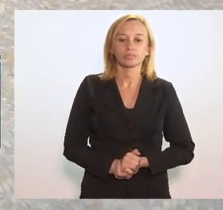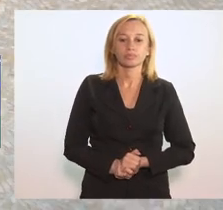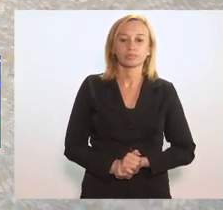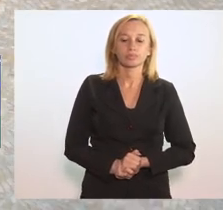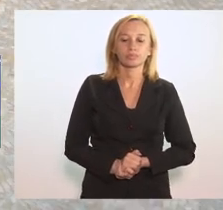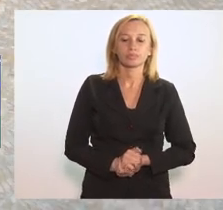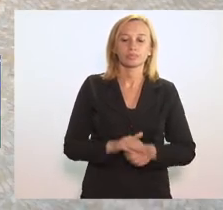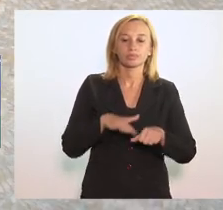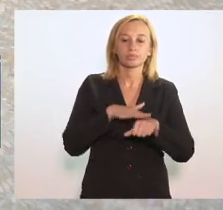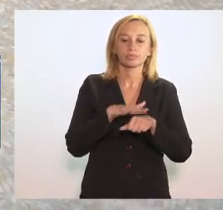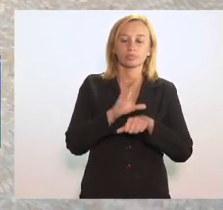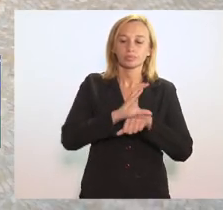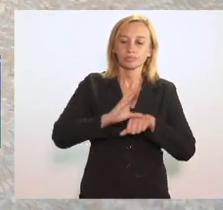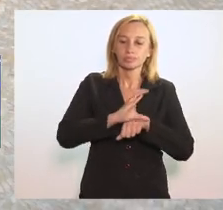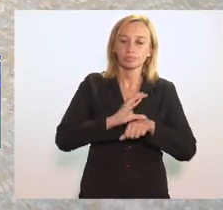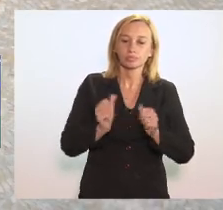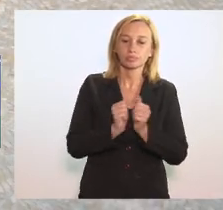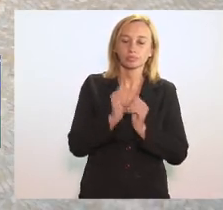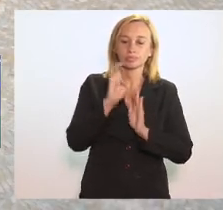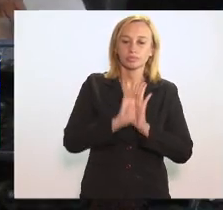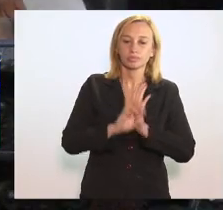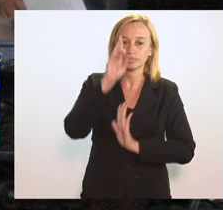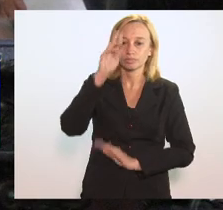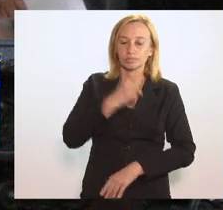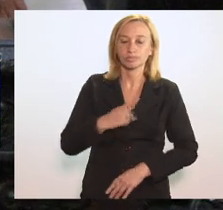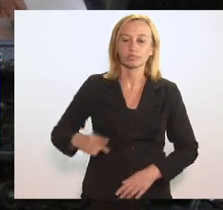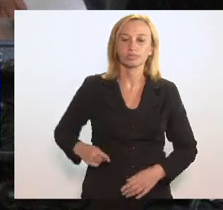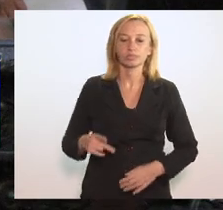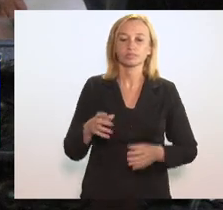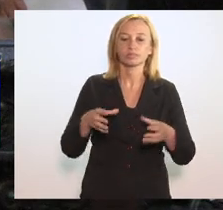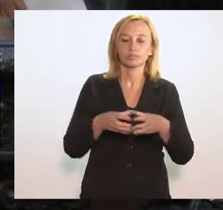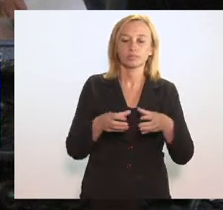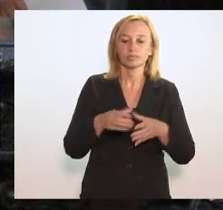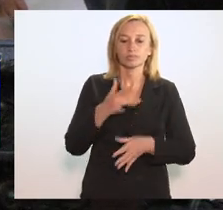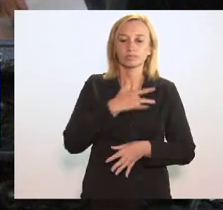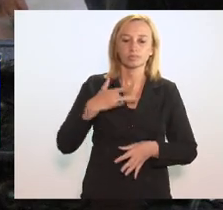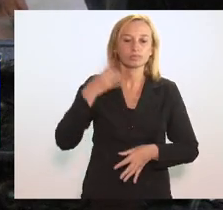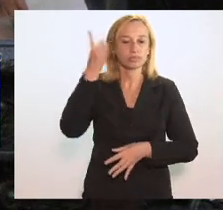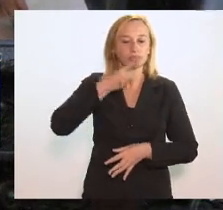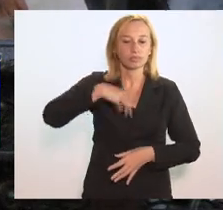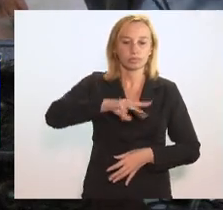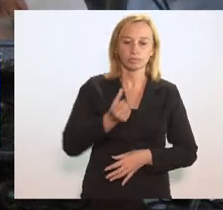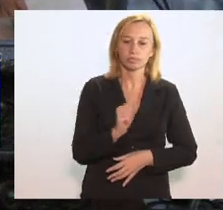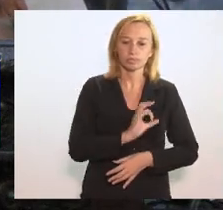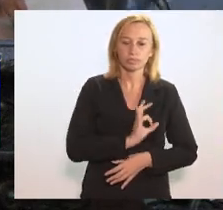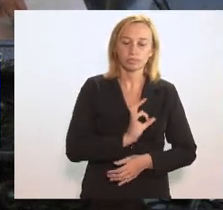Parecer pela constitucionalidade com emenda, senhor presidente. Pela Comissão de Saúde, deputada Marta Rocha.